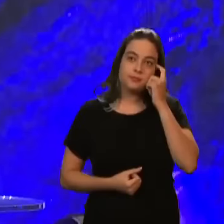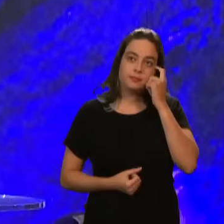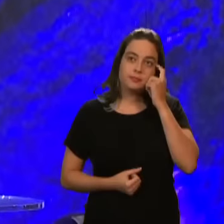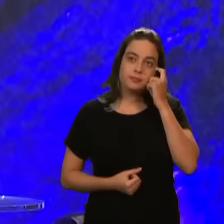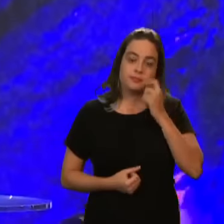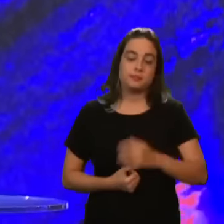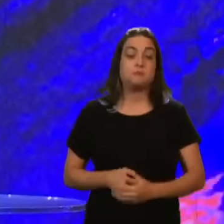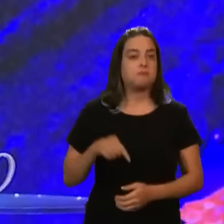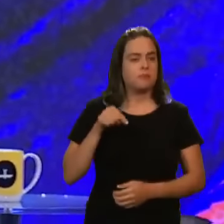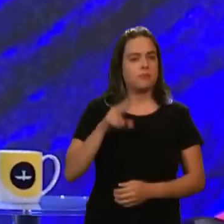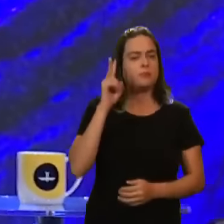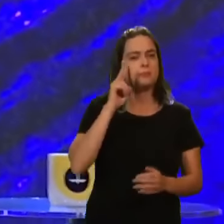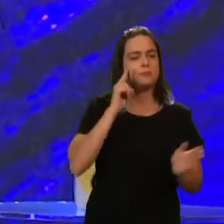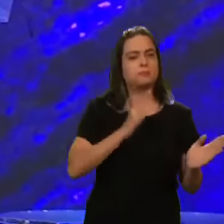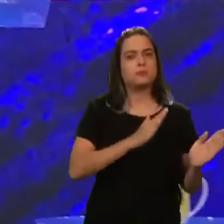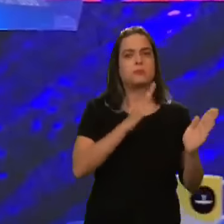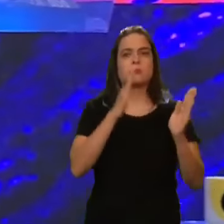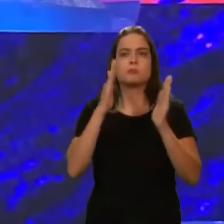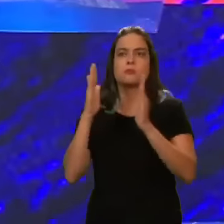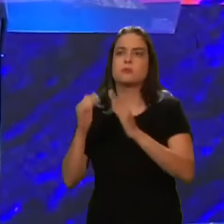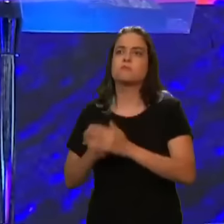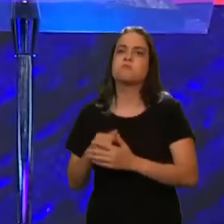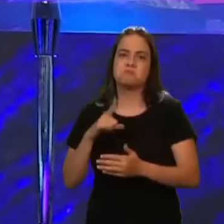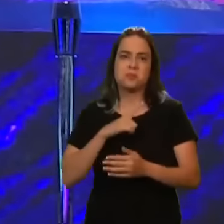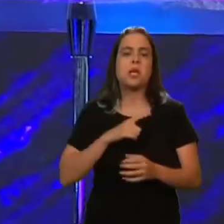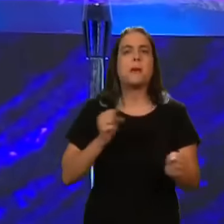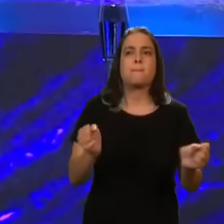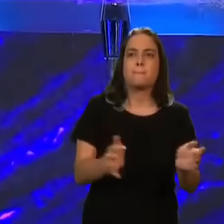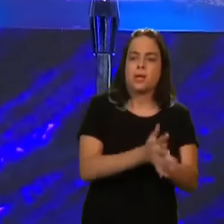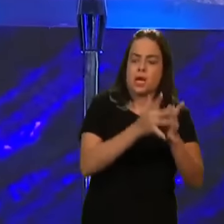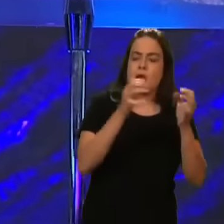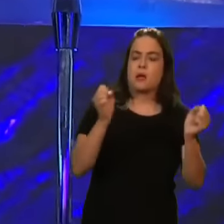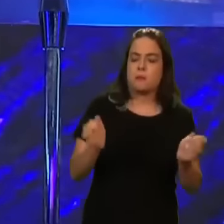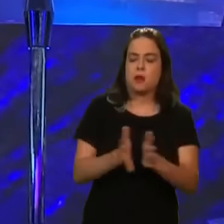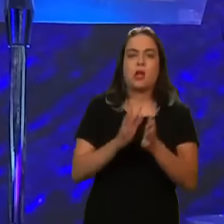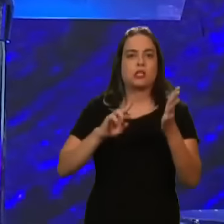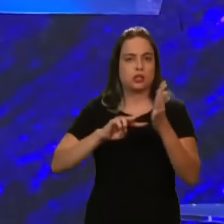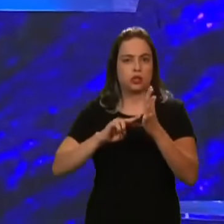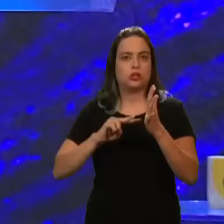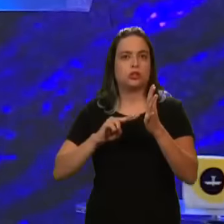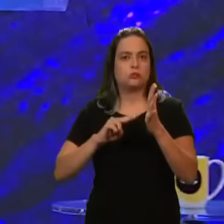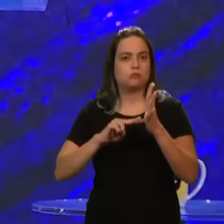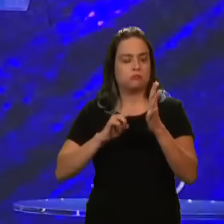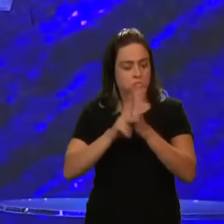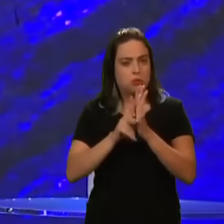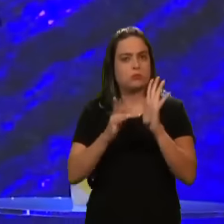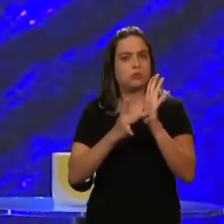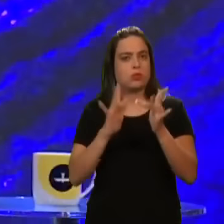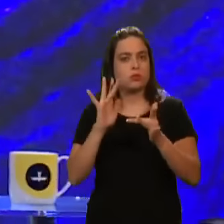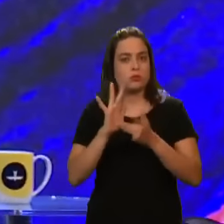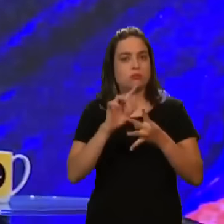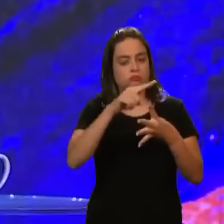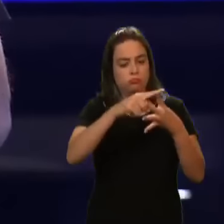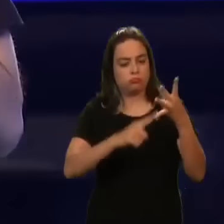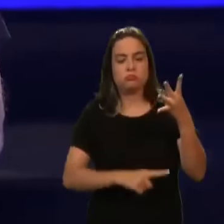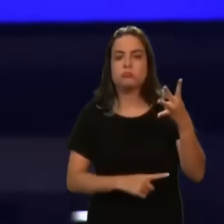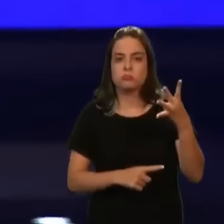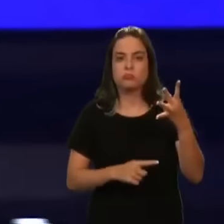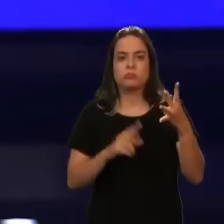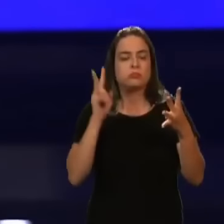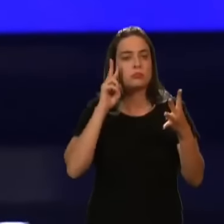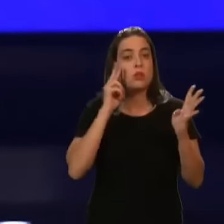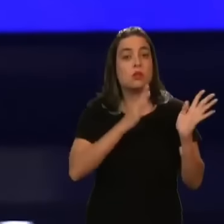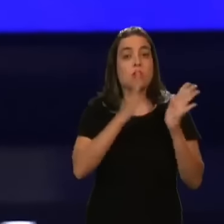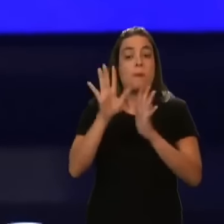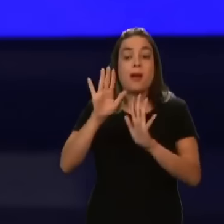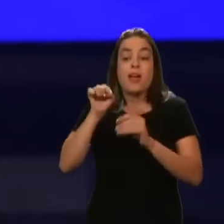Essa história aqui tem vários milagres de Jesus nos quatro evangelhos, mas esse aqui é o mais simples. Por que é o mais simples? É aquele